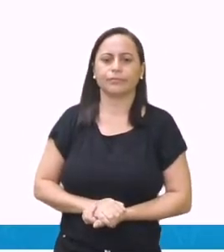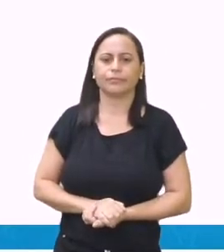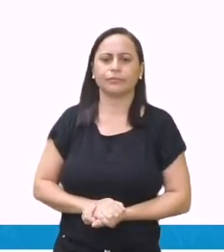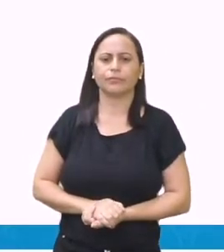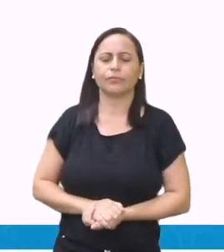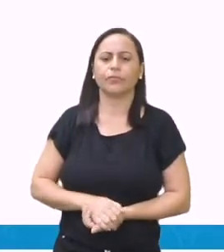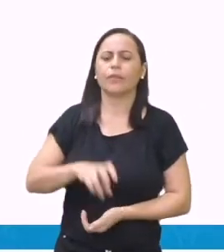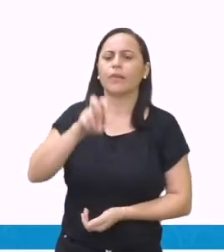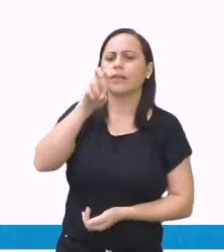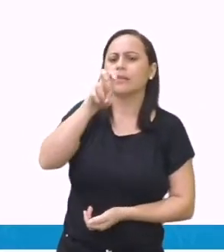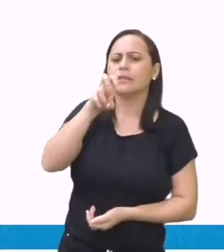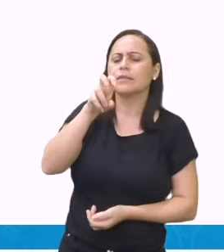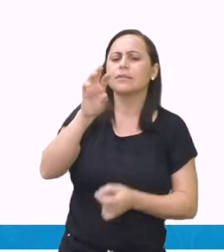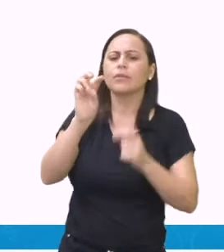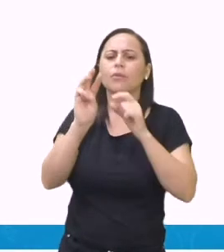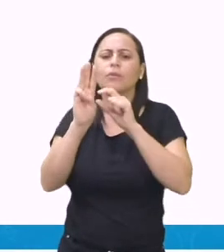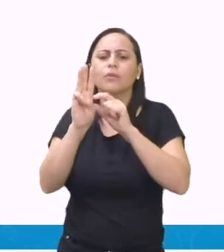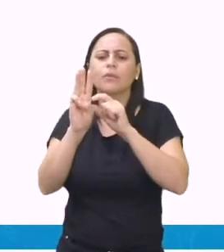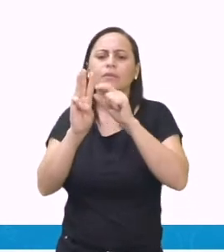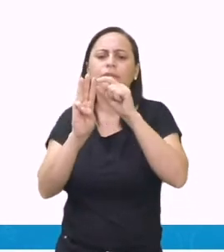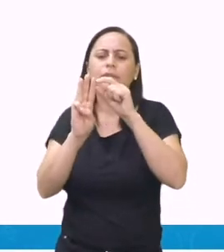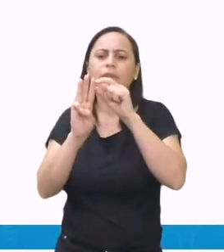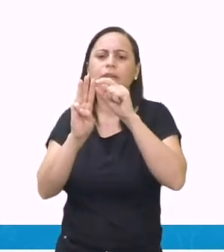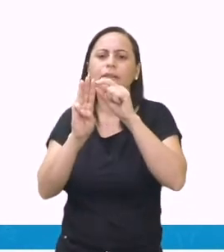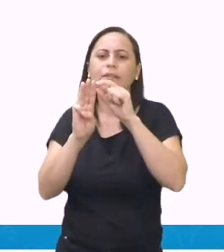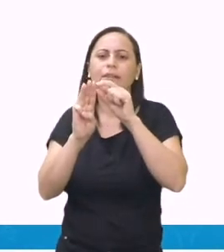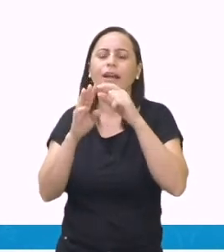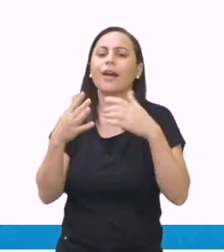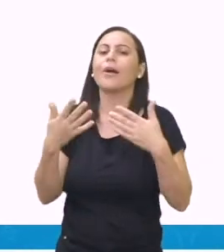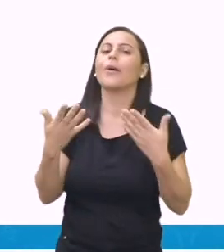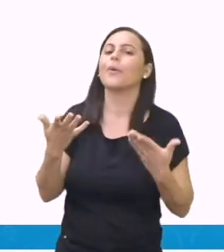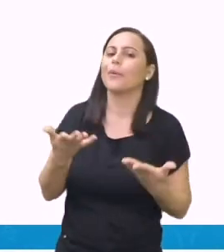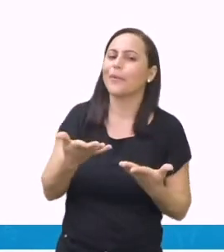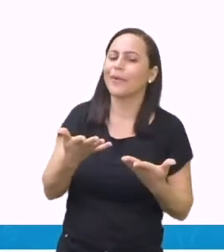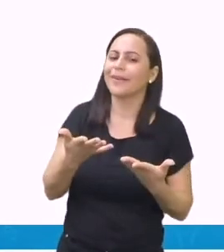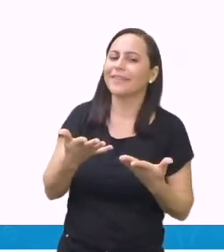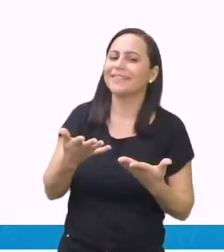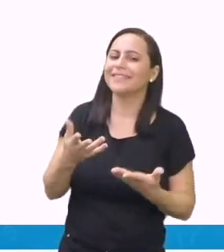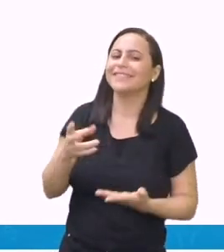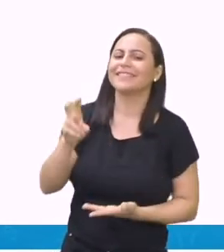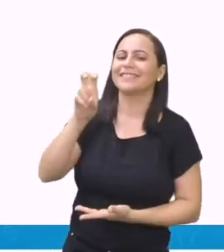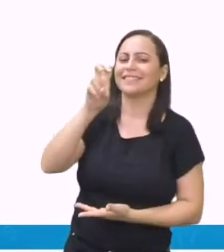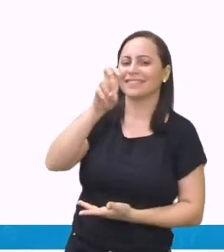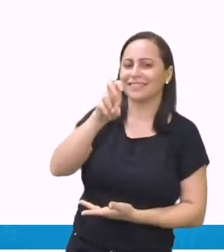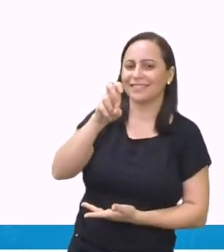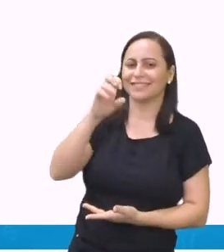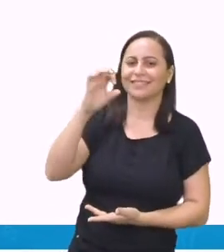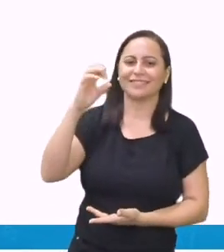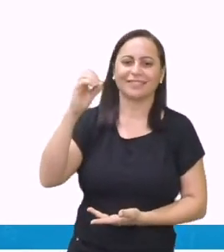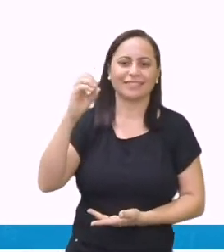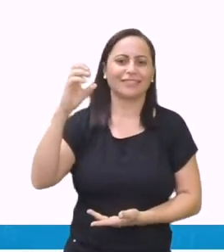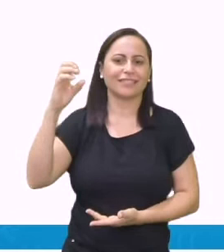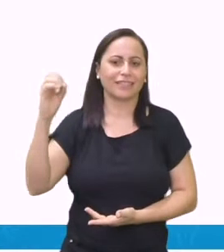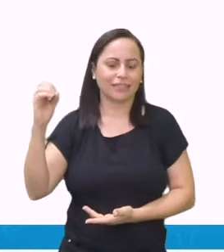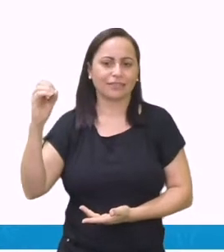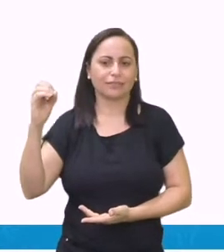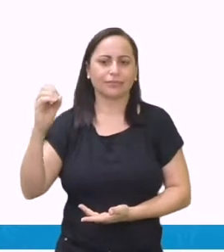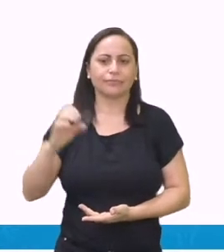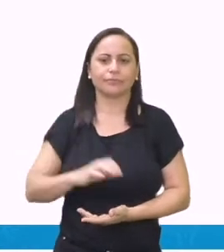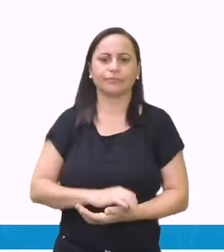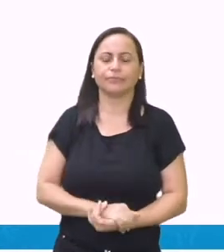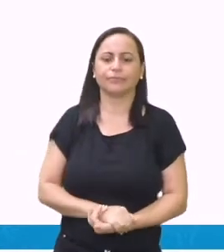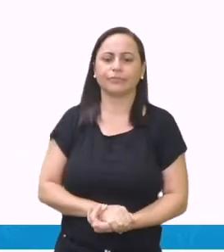E 5 centenas? Vamos aprender? 500 unidades.